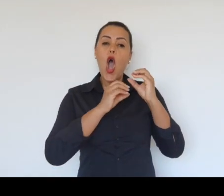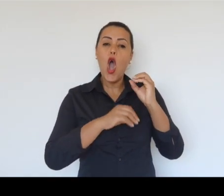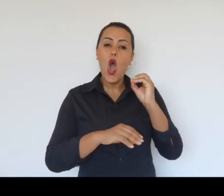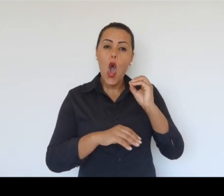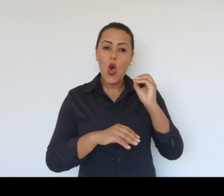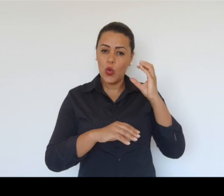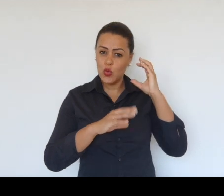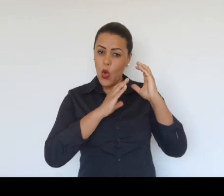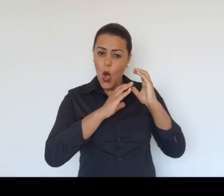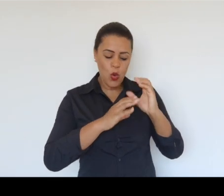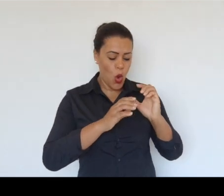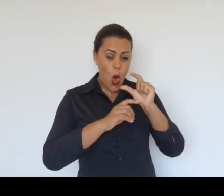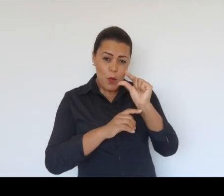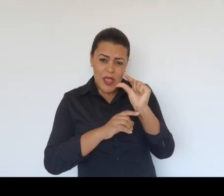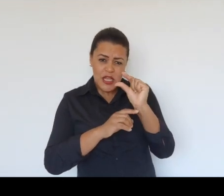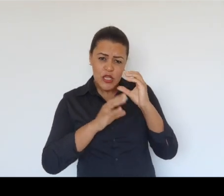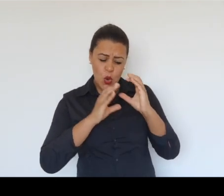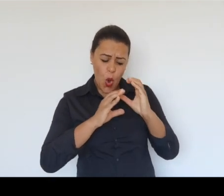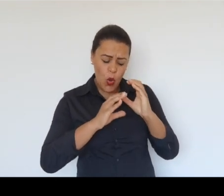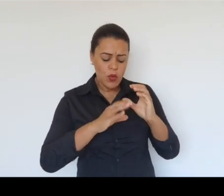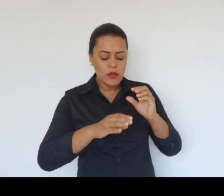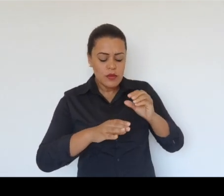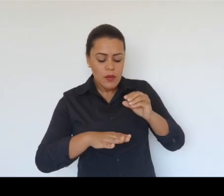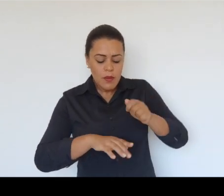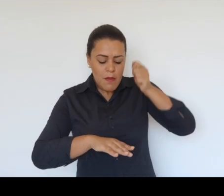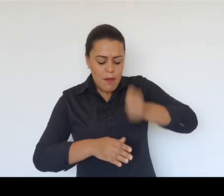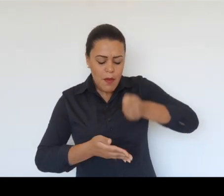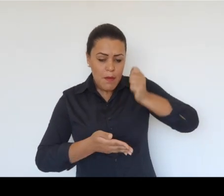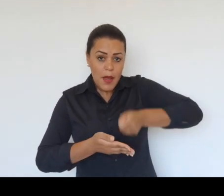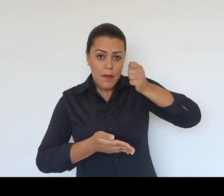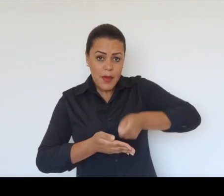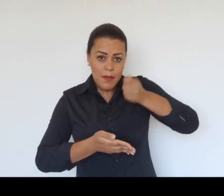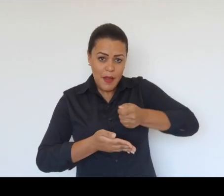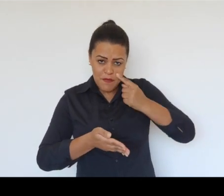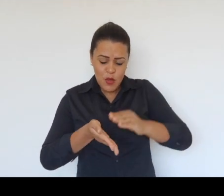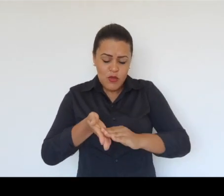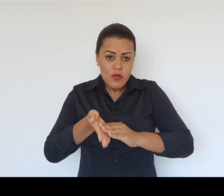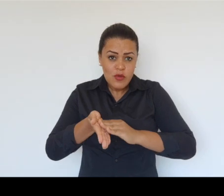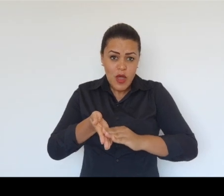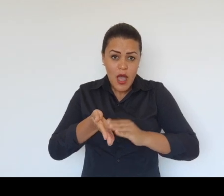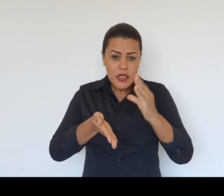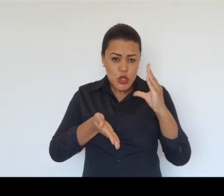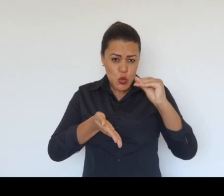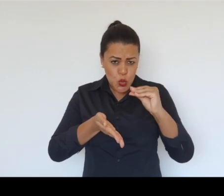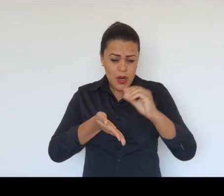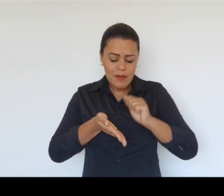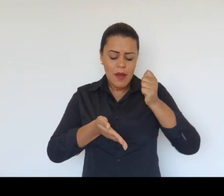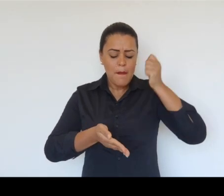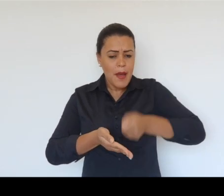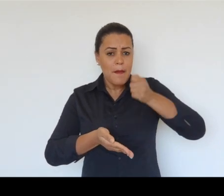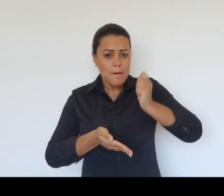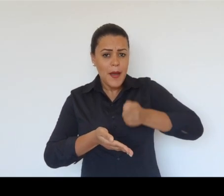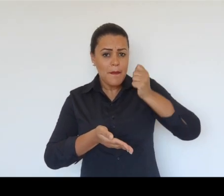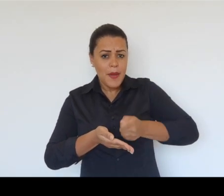Você pode ver que ele está tanto polido em volta, como aqui tem as marcas do impacto. E essa marca mais escura é muito provavelmente